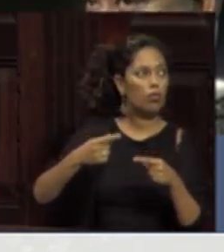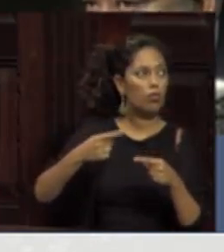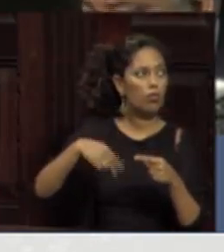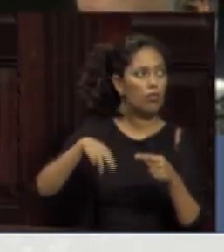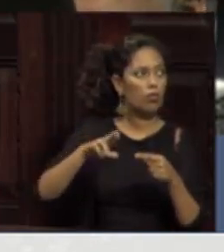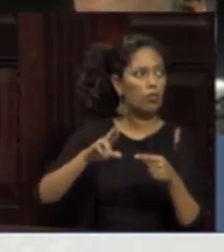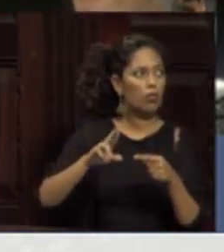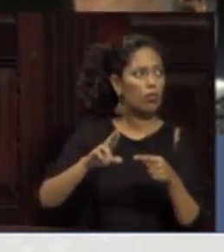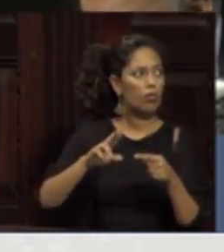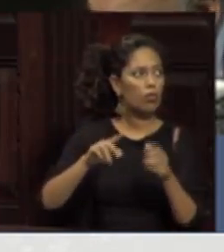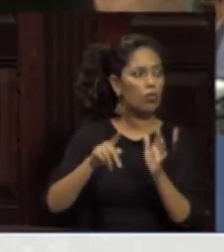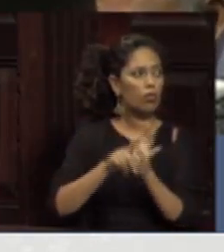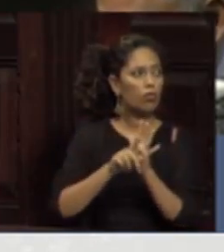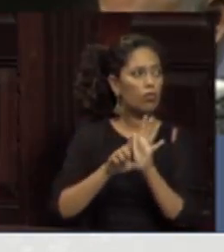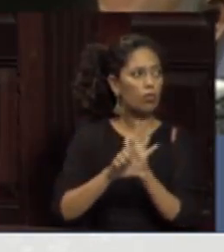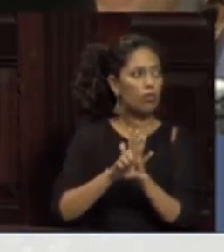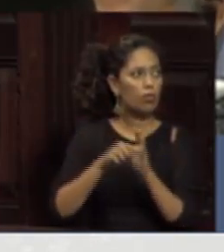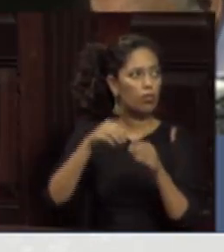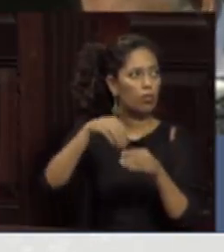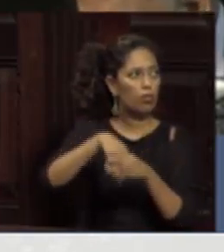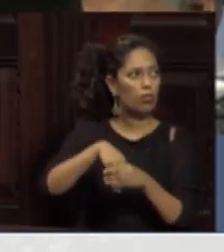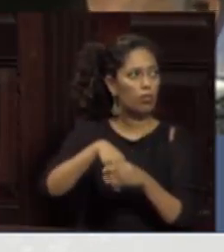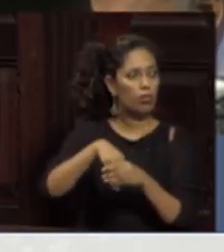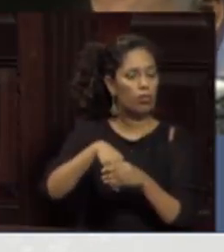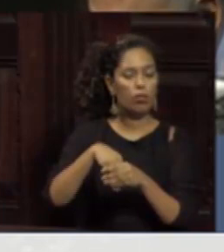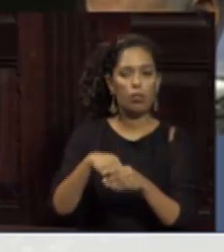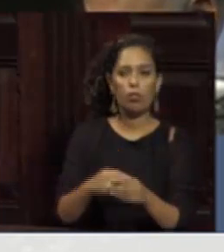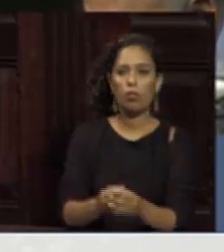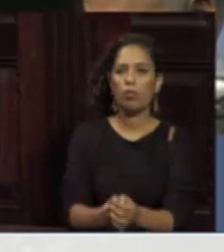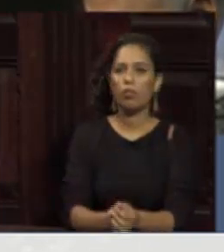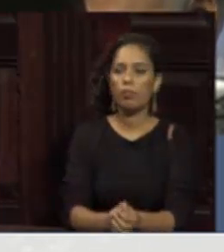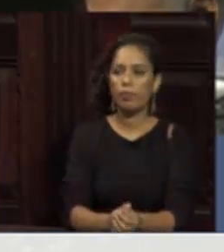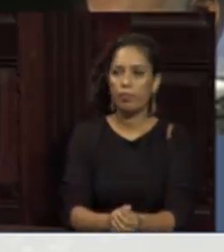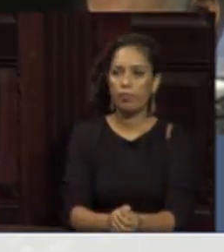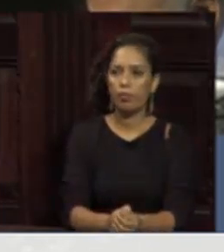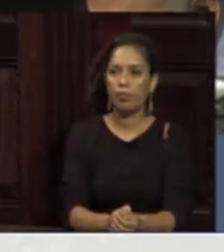estão. Aprovado. Vai a redação do vencido.